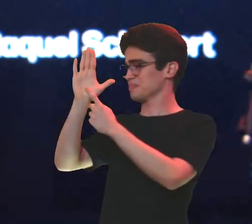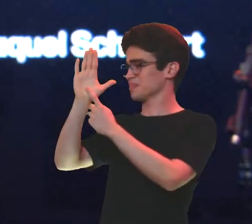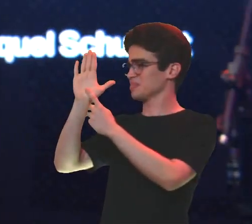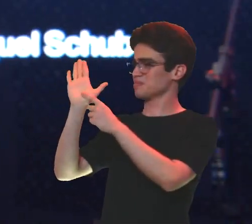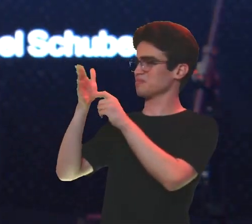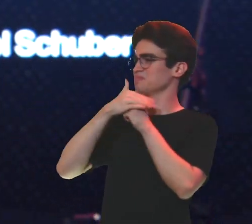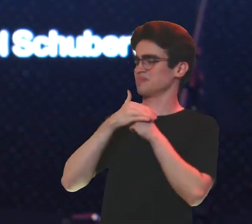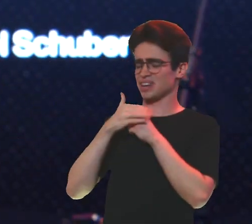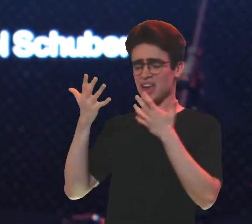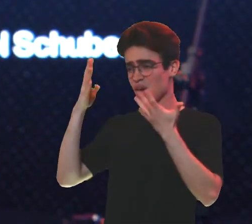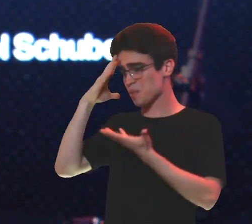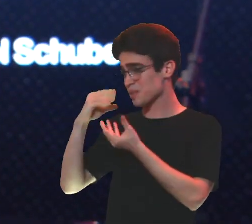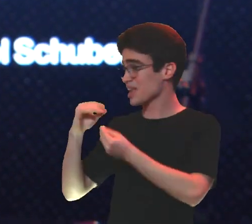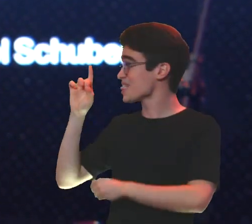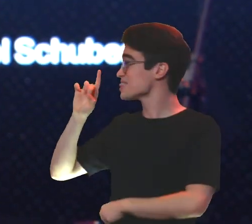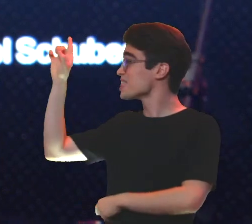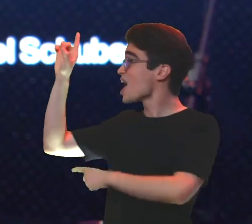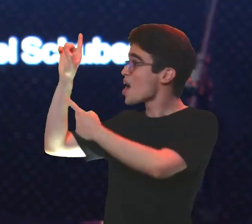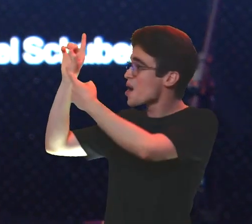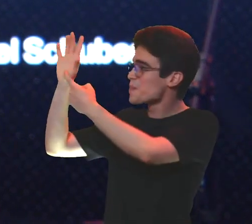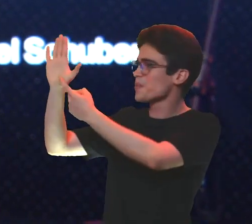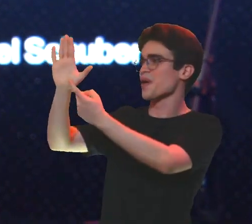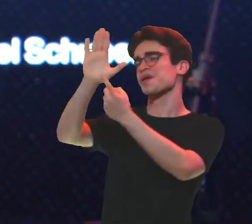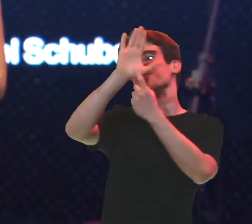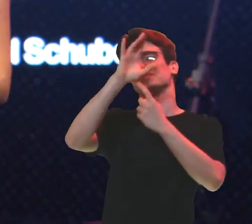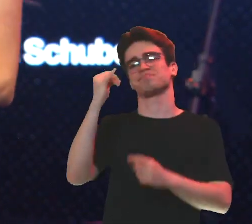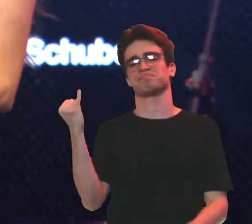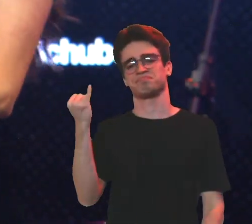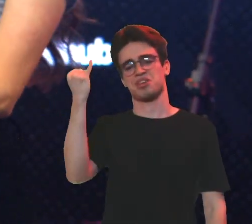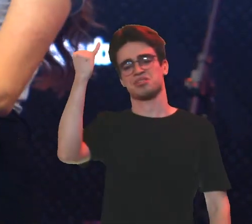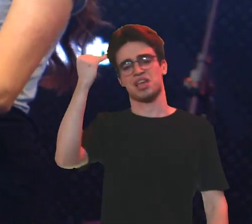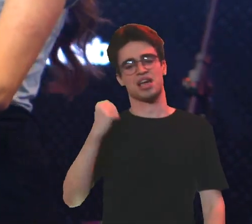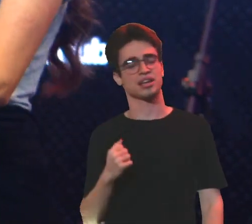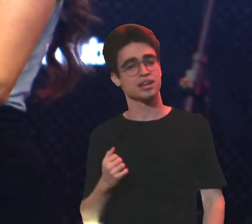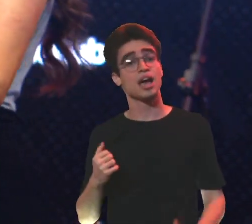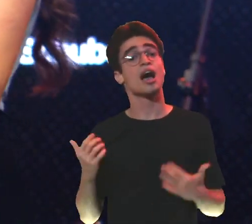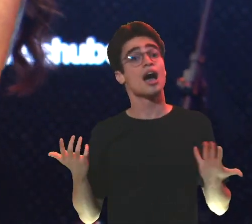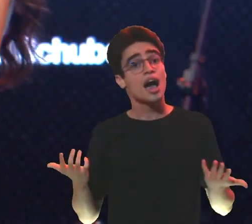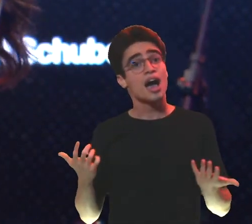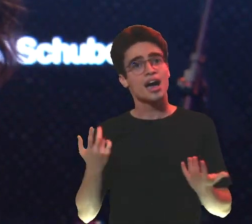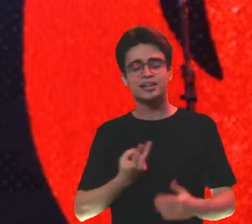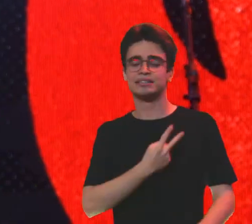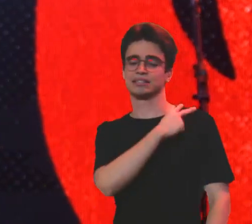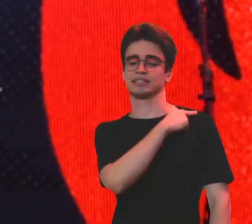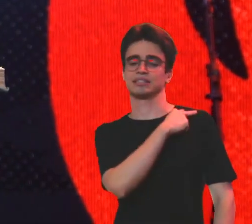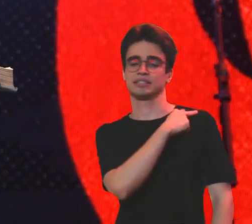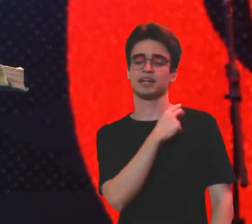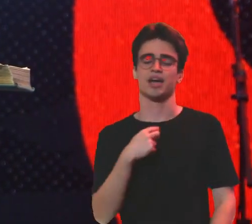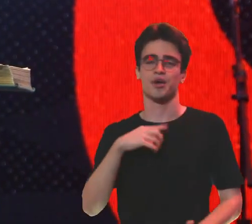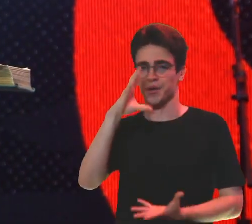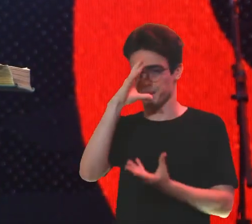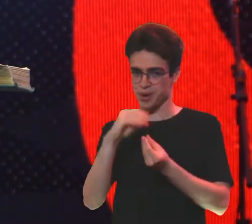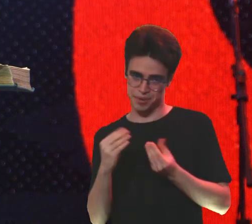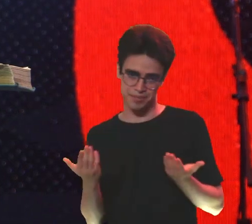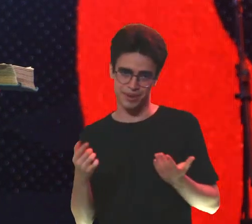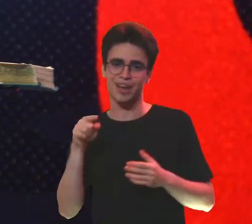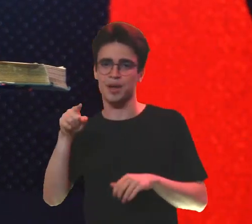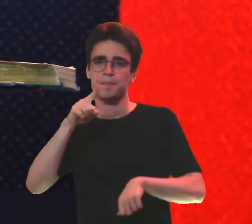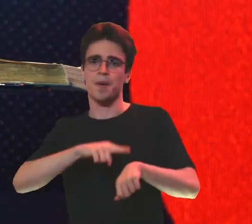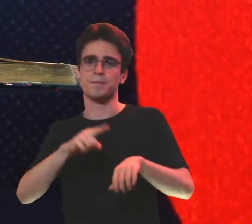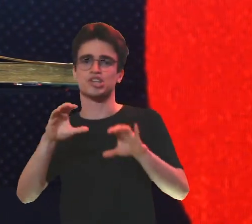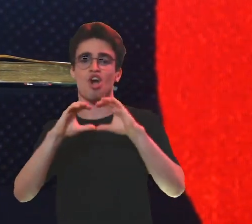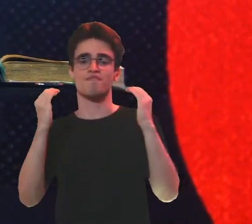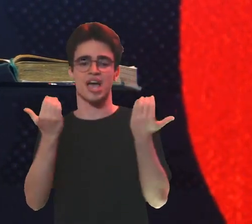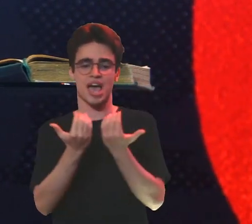entender que o Senhor precisa aparecer na minha vida. E foi aí que eu entendi, no meu segundo ano do ensino médio, inclusive foi numa